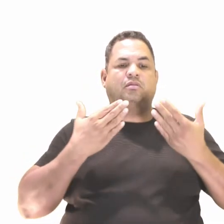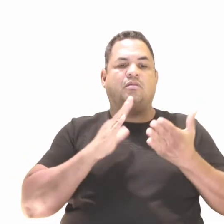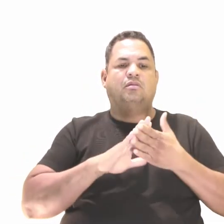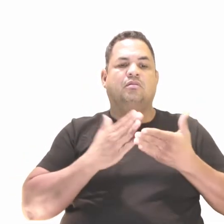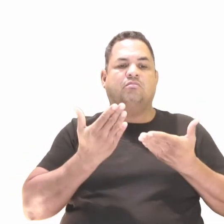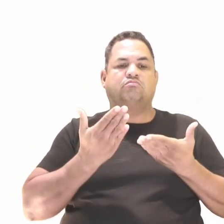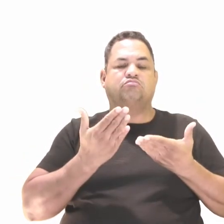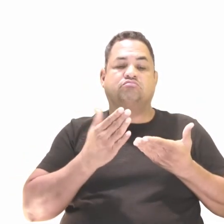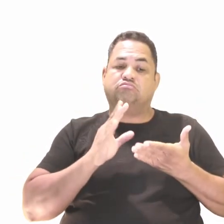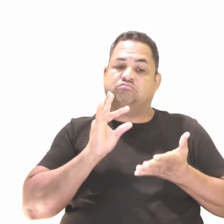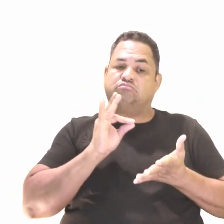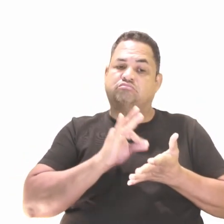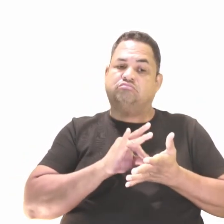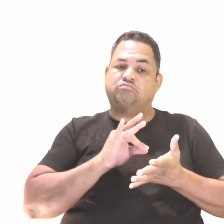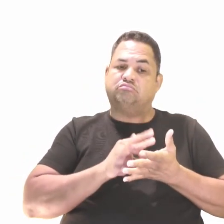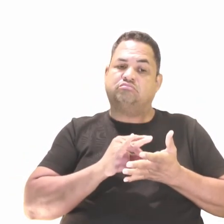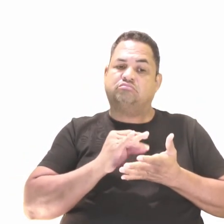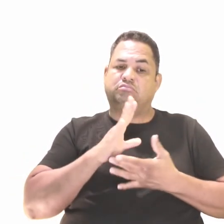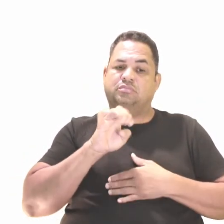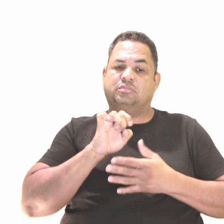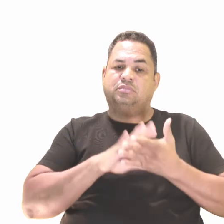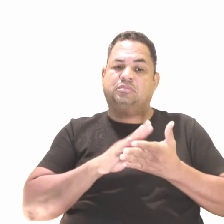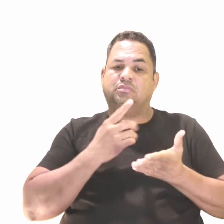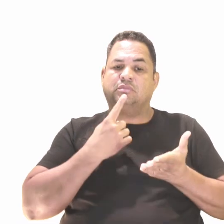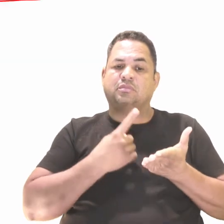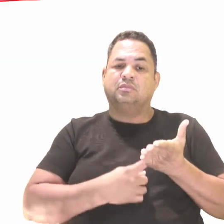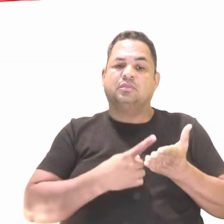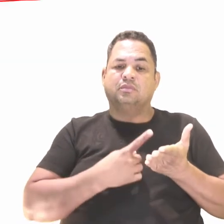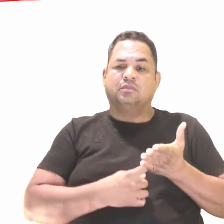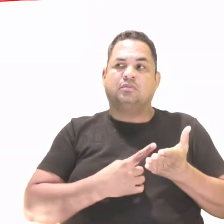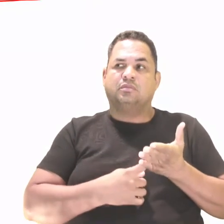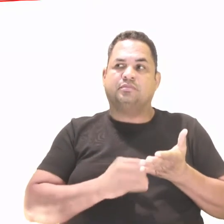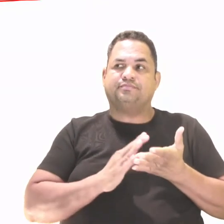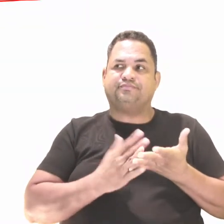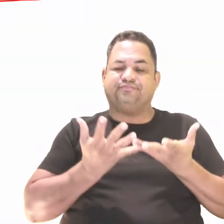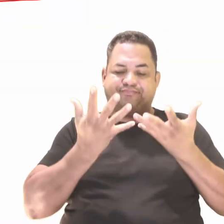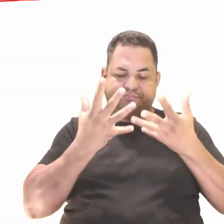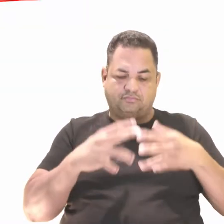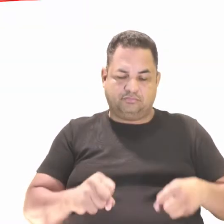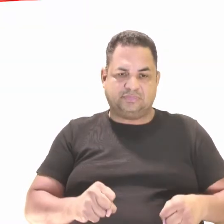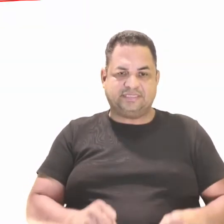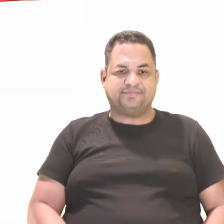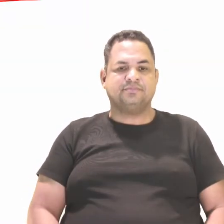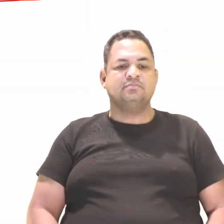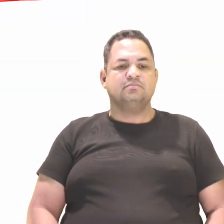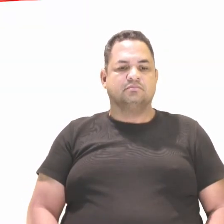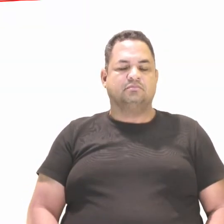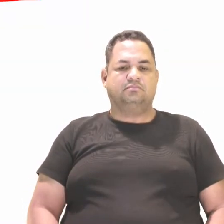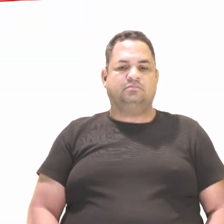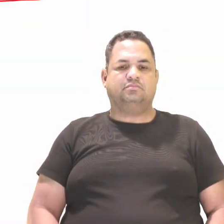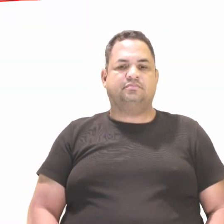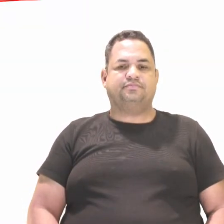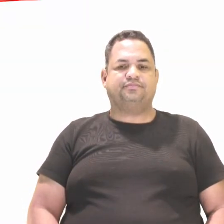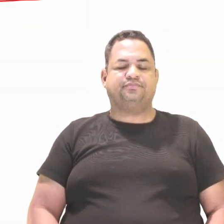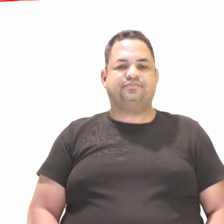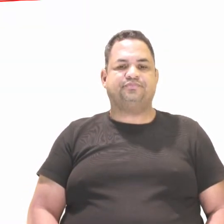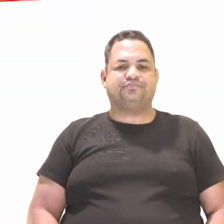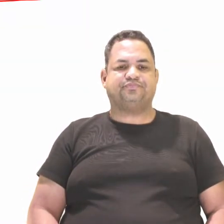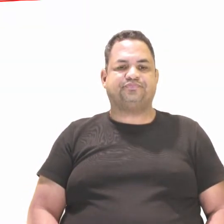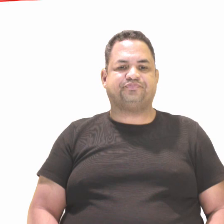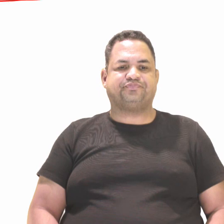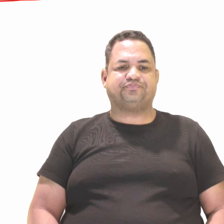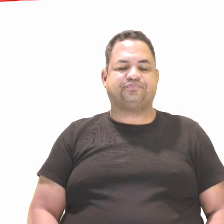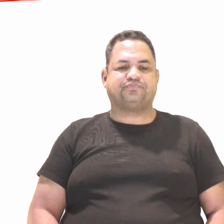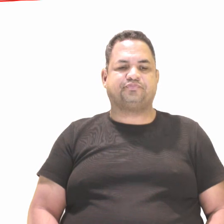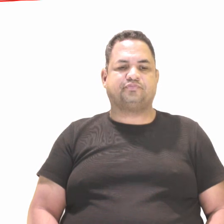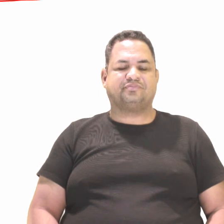a presença. Bem, presta bem atenção aqui. Ele fala o endereço do